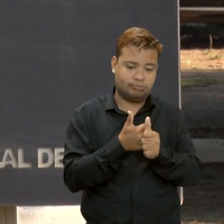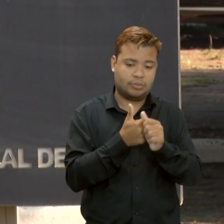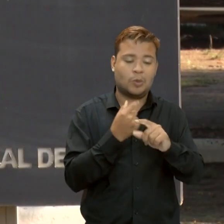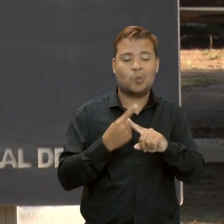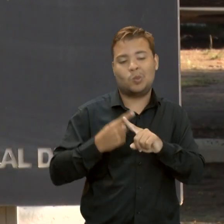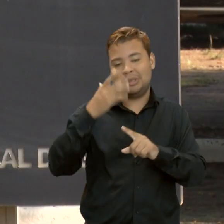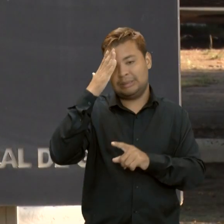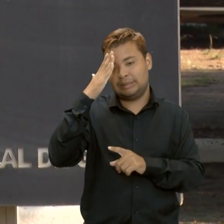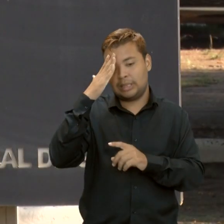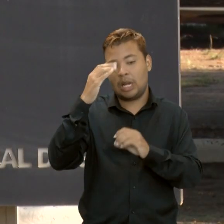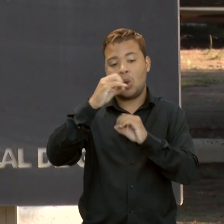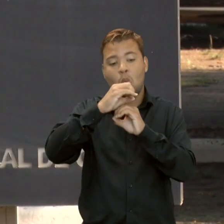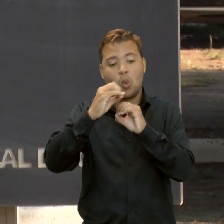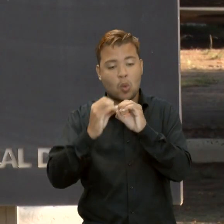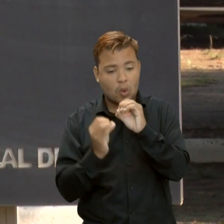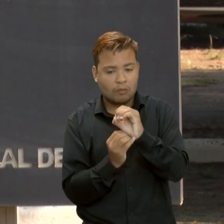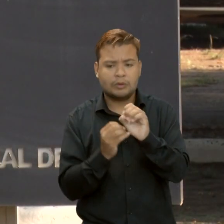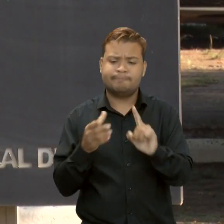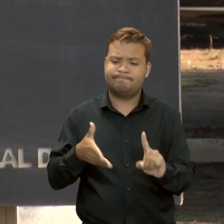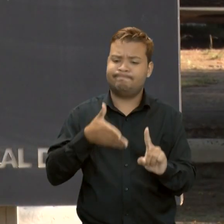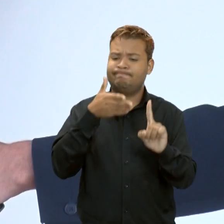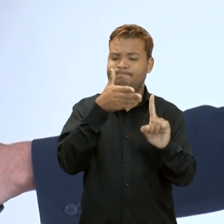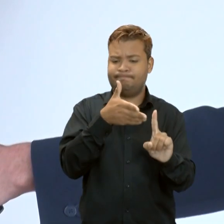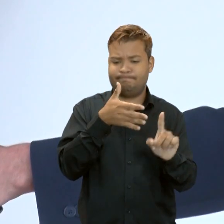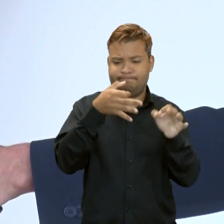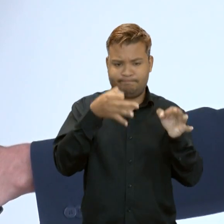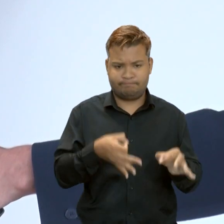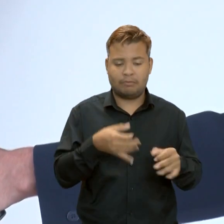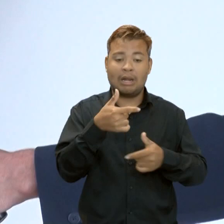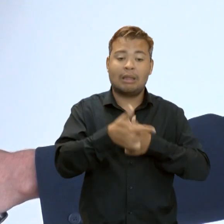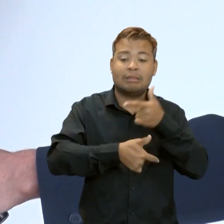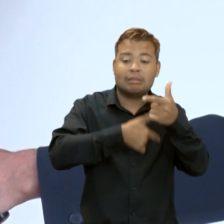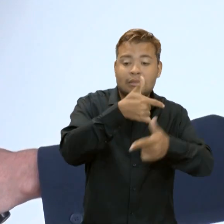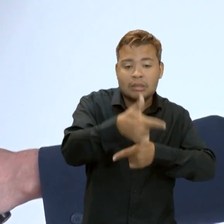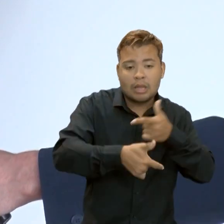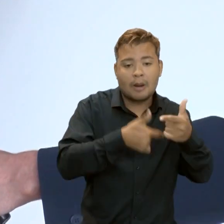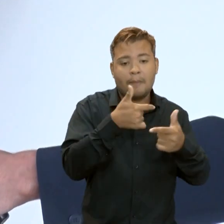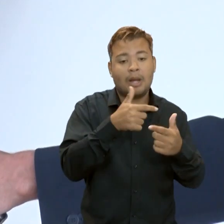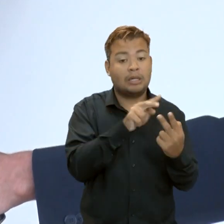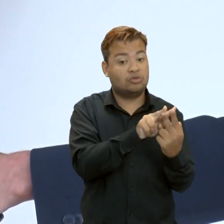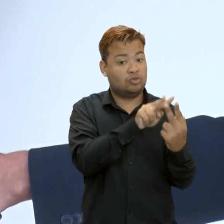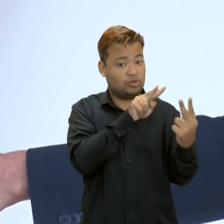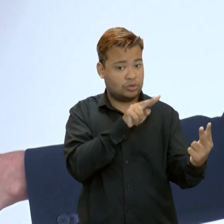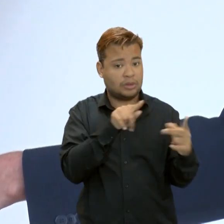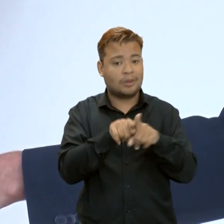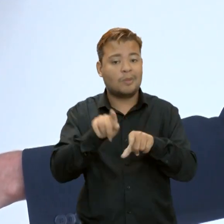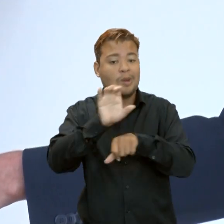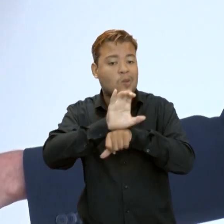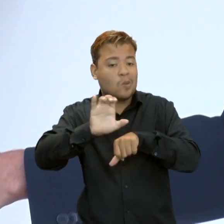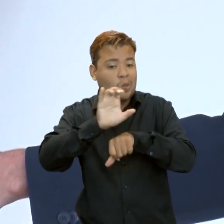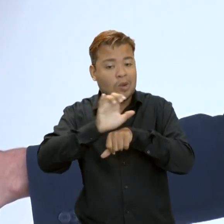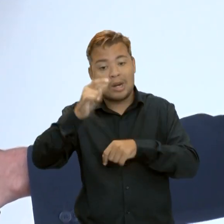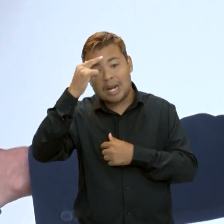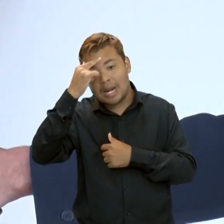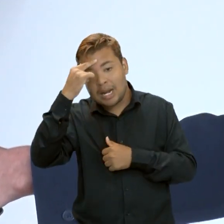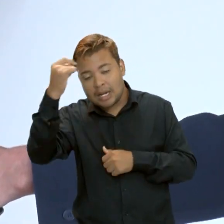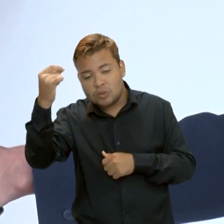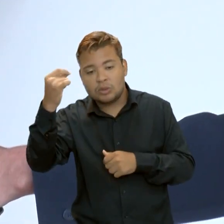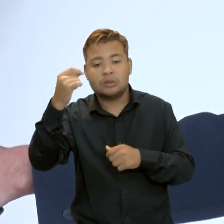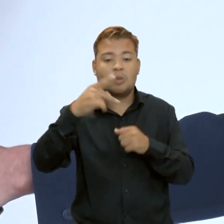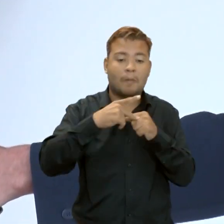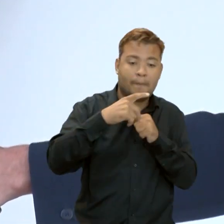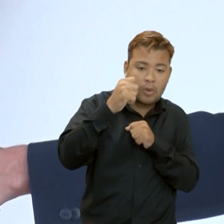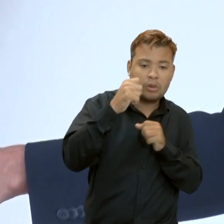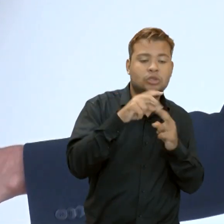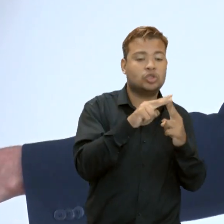UFG é uma uma instituição de referência no trabalho com atividades à distância e cursos de graduação e pós-graduação à distância